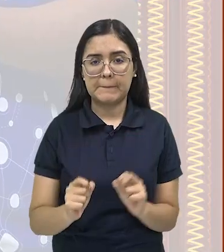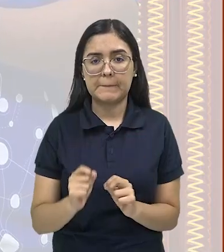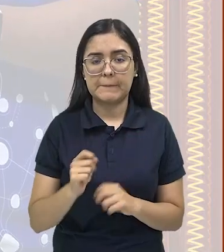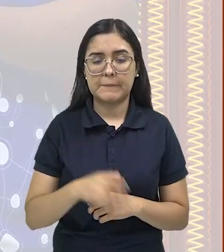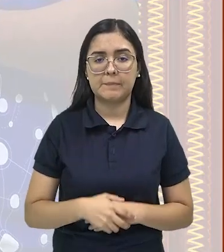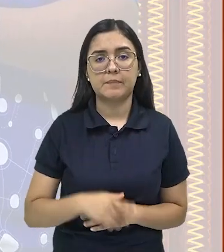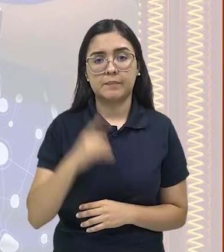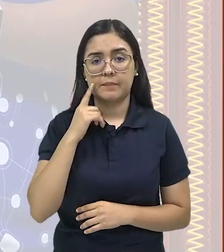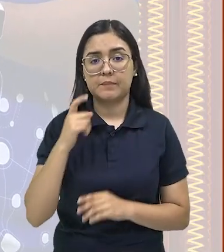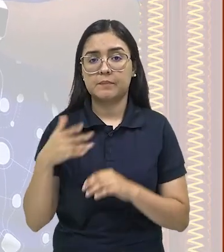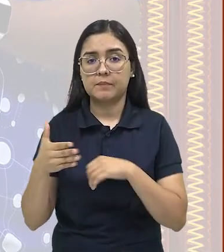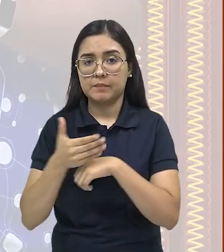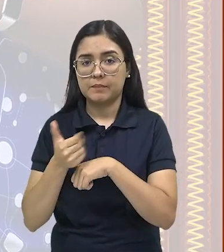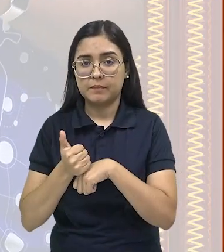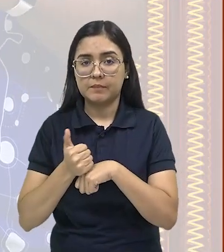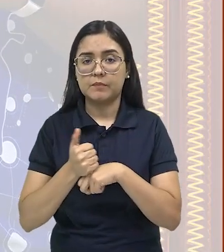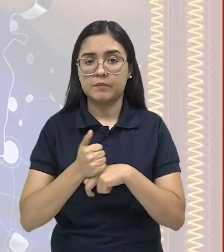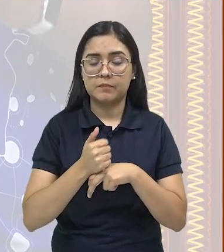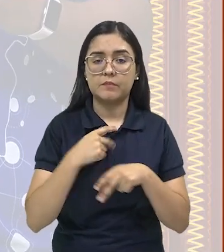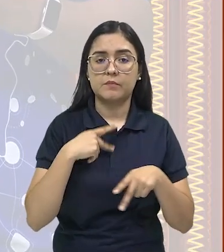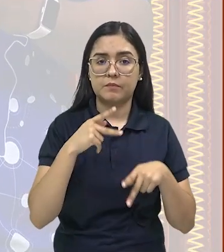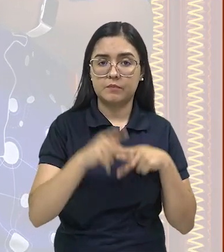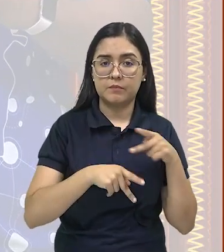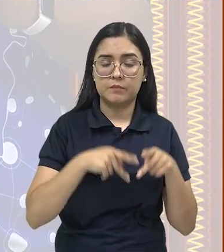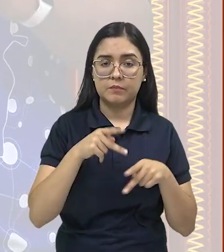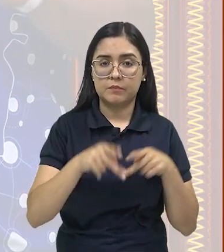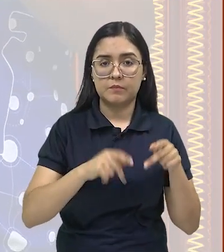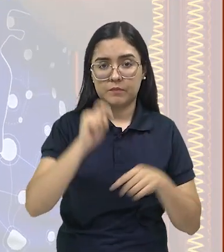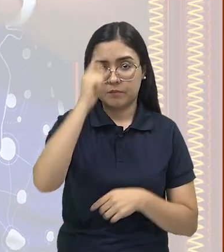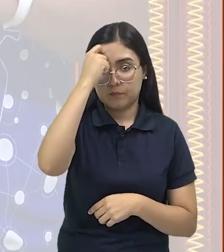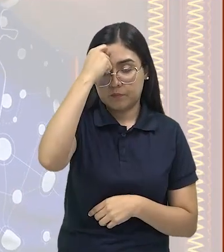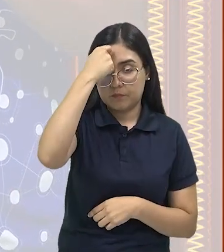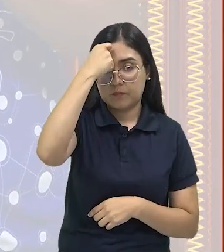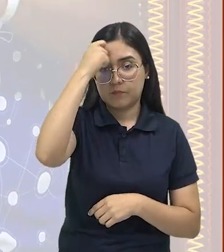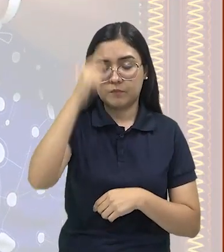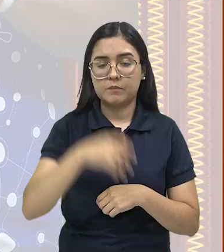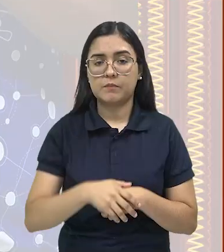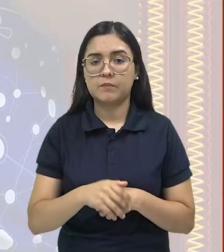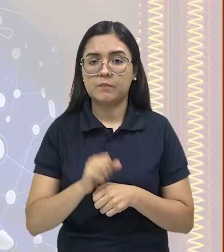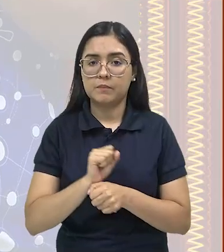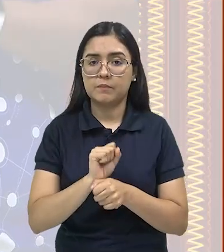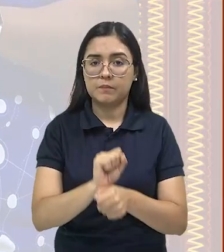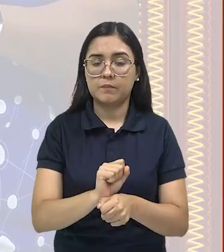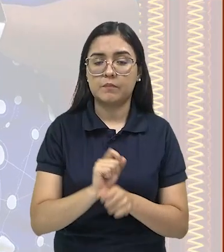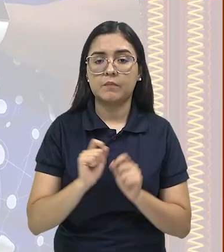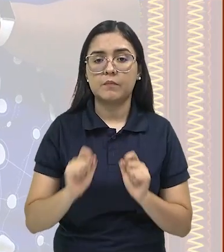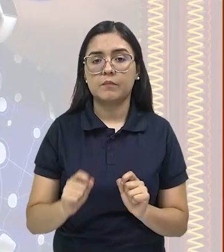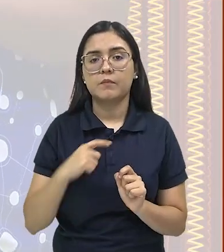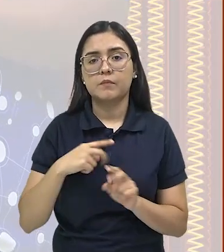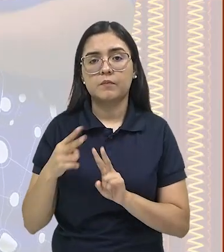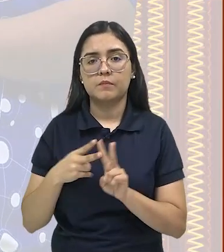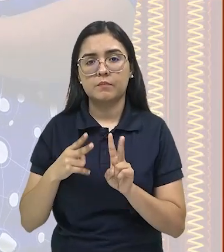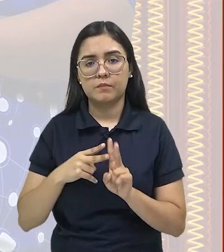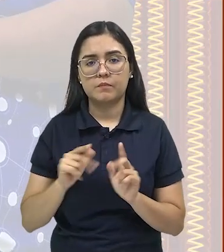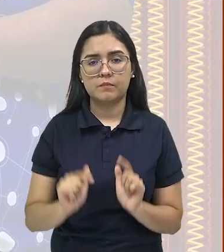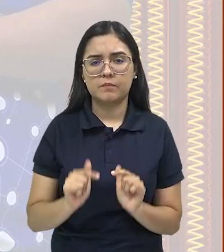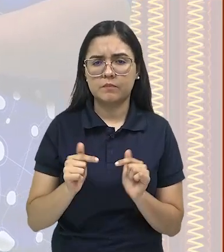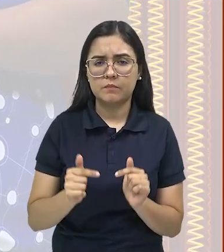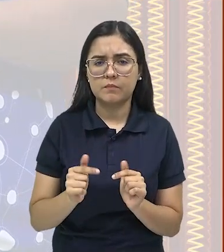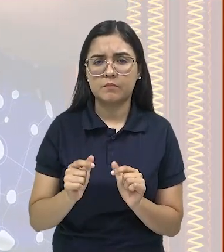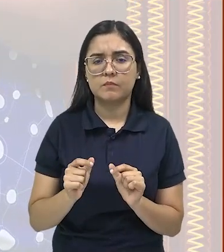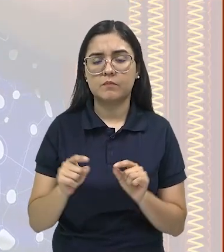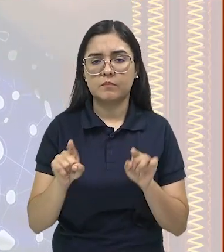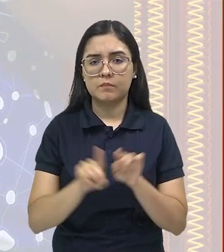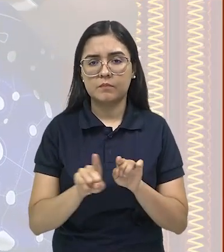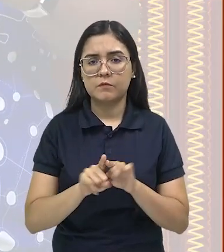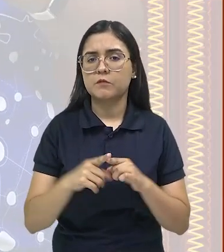interessante para o colonizador a introdução dos escravizados africanos, porque o indígena resolvia resistir. E nessas resistências, não só